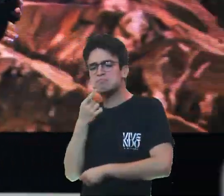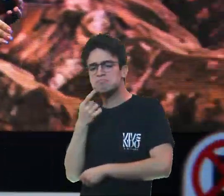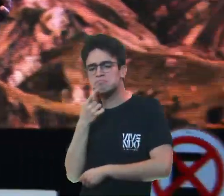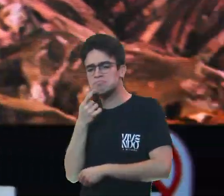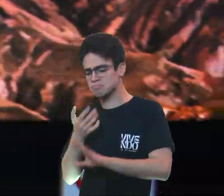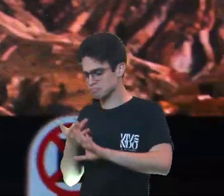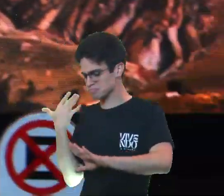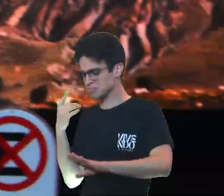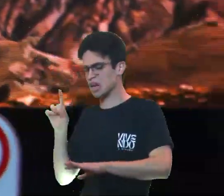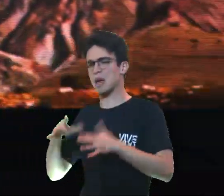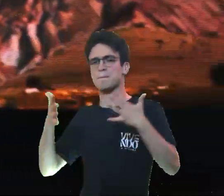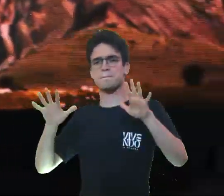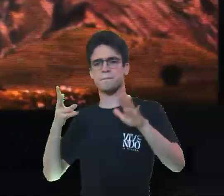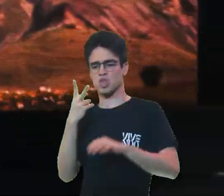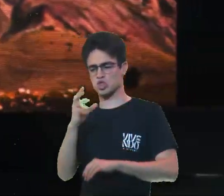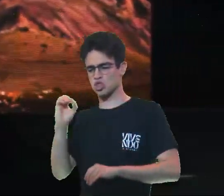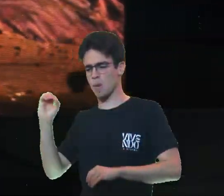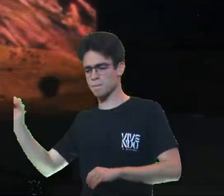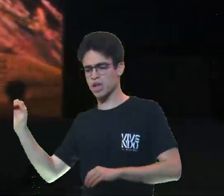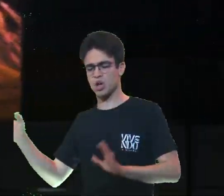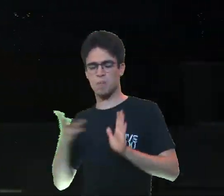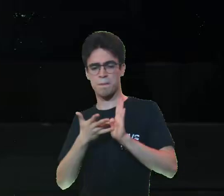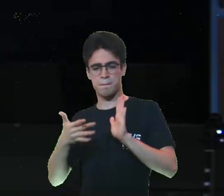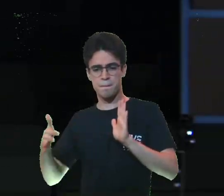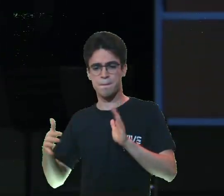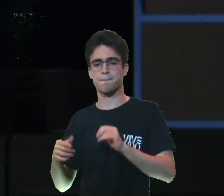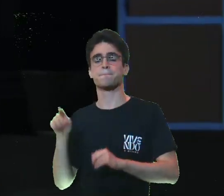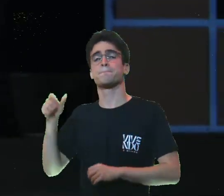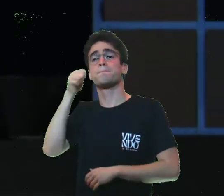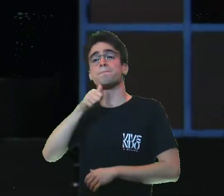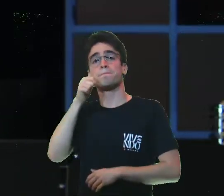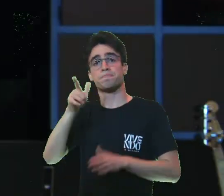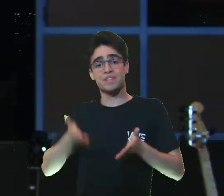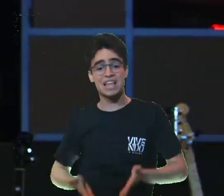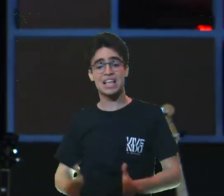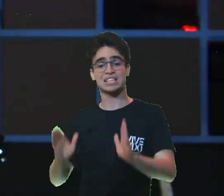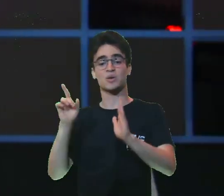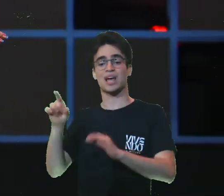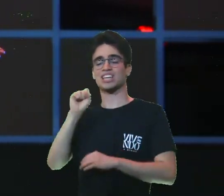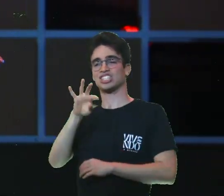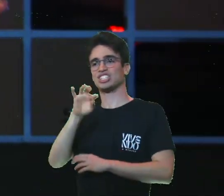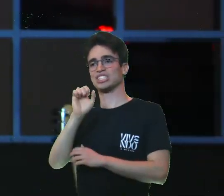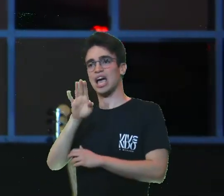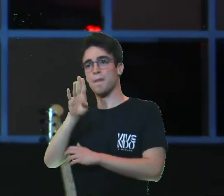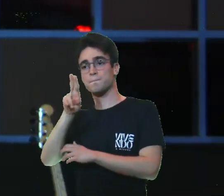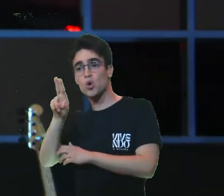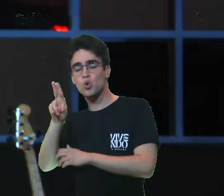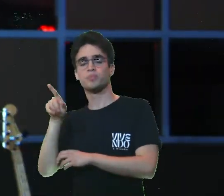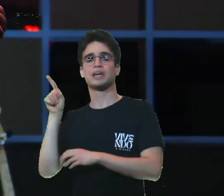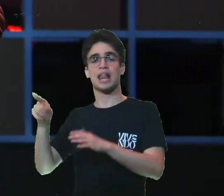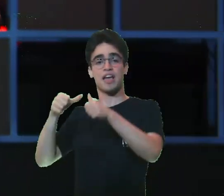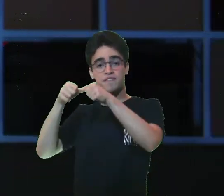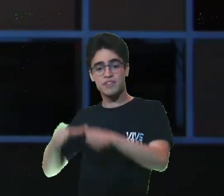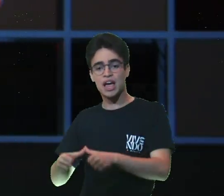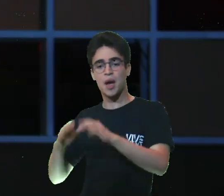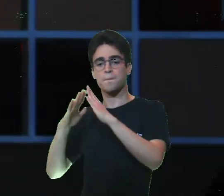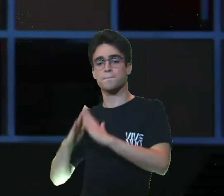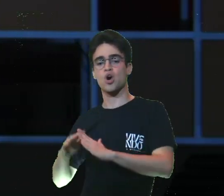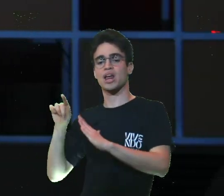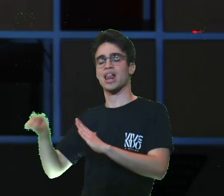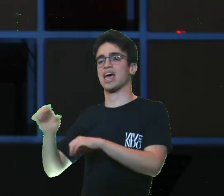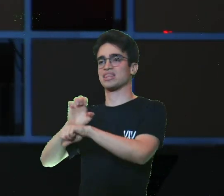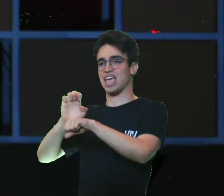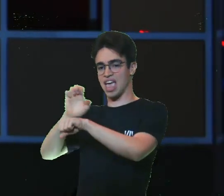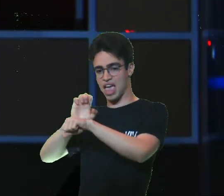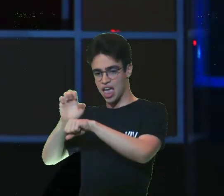nessa década dos anos 2000, uma mulher nascida em Istambul, residente em Éfeso, crendo